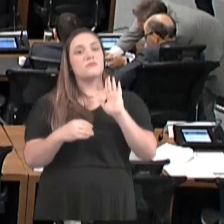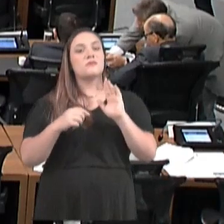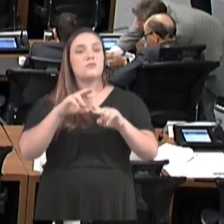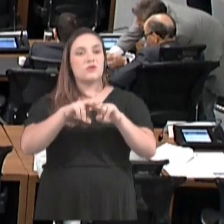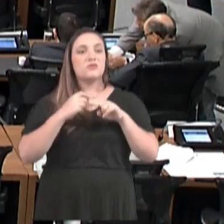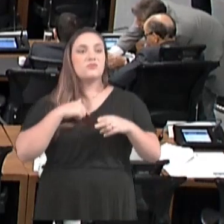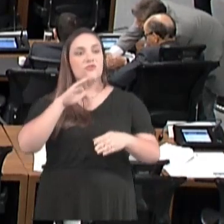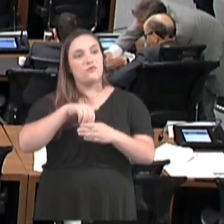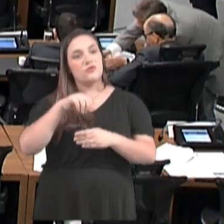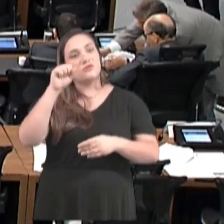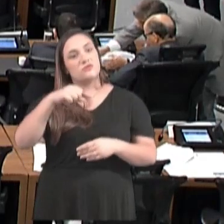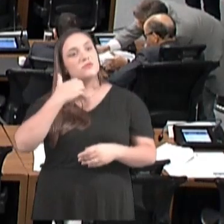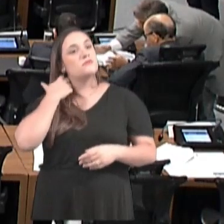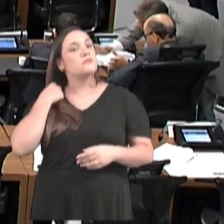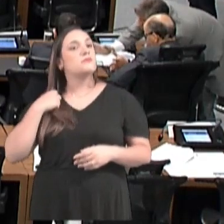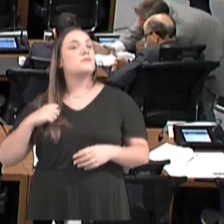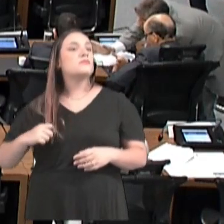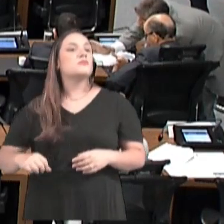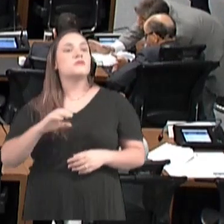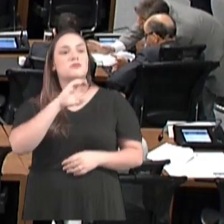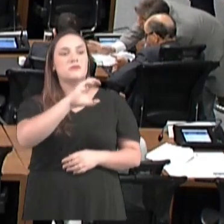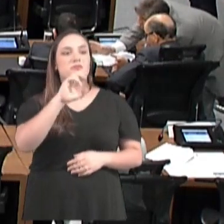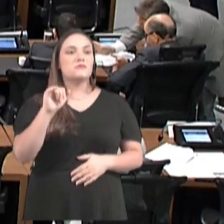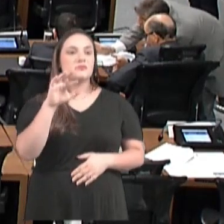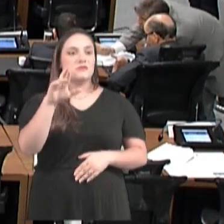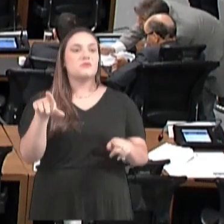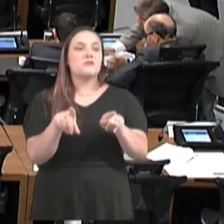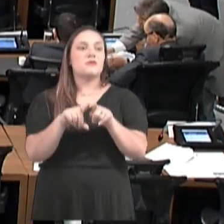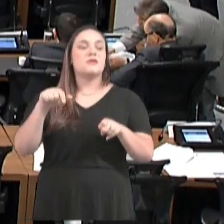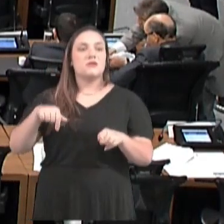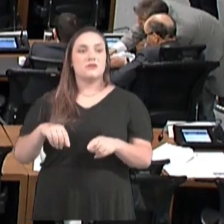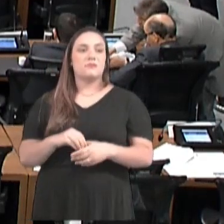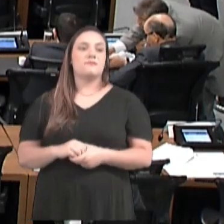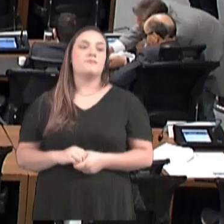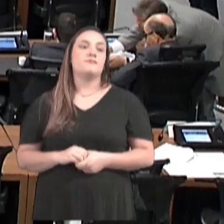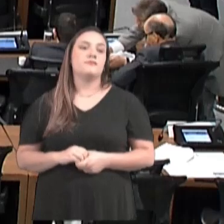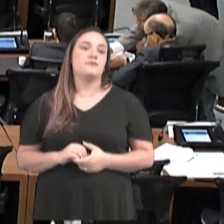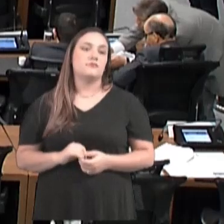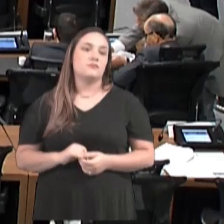votar favoravelmente na CCJ e aqui também votarei.